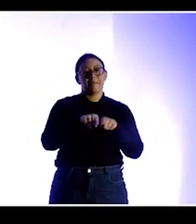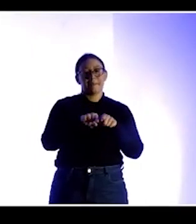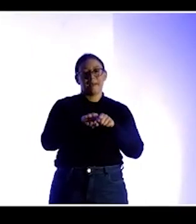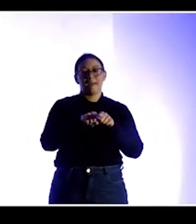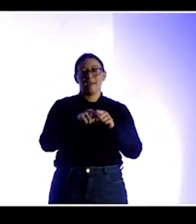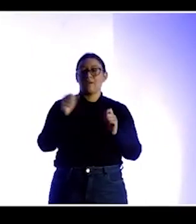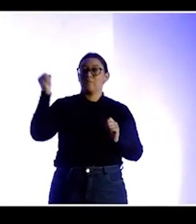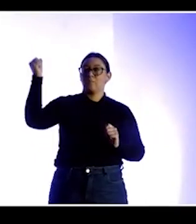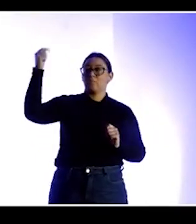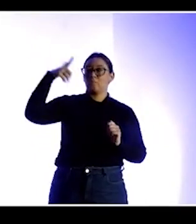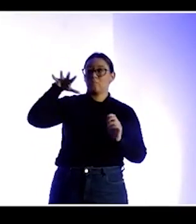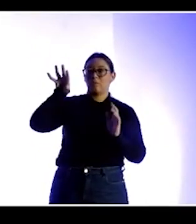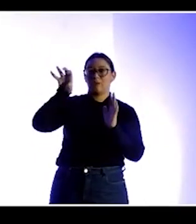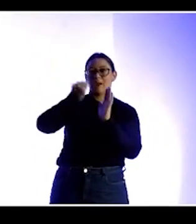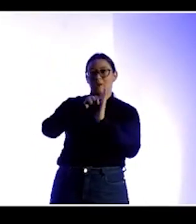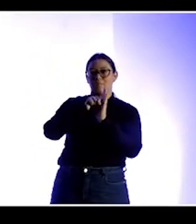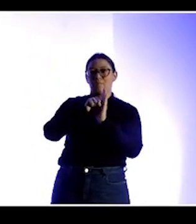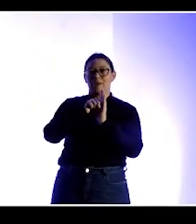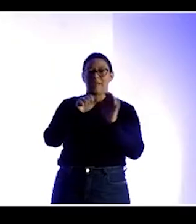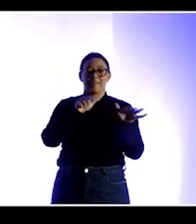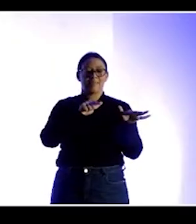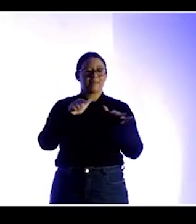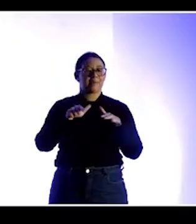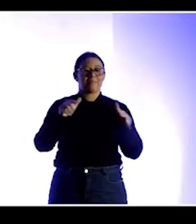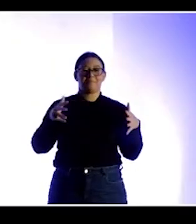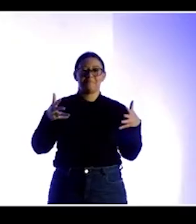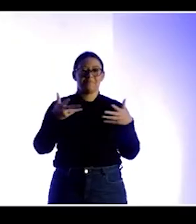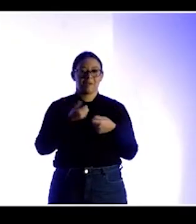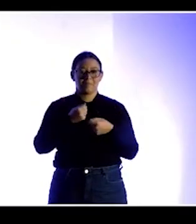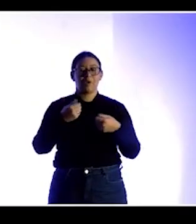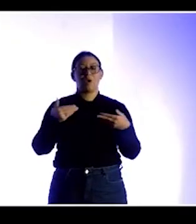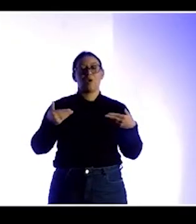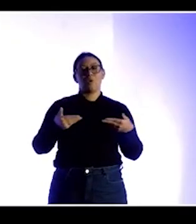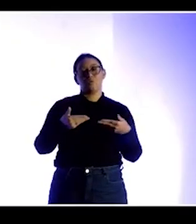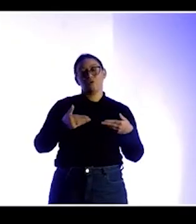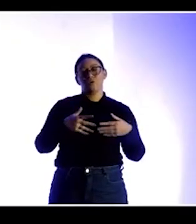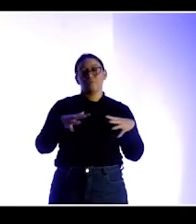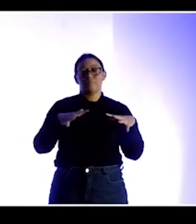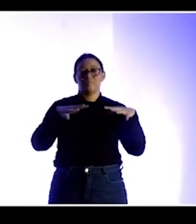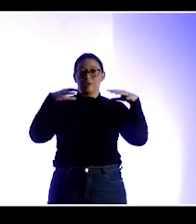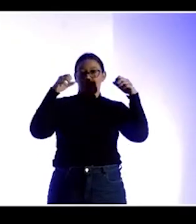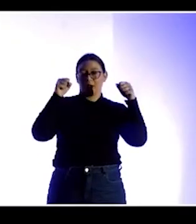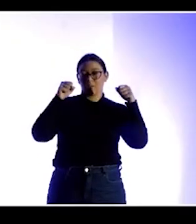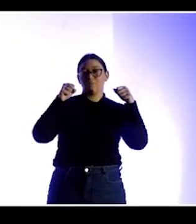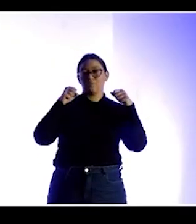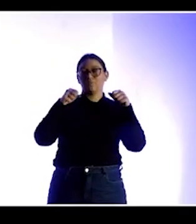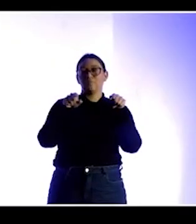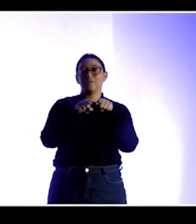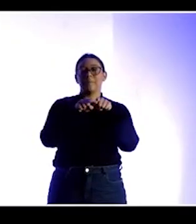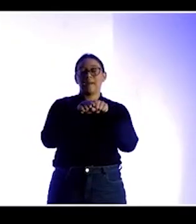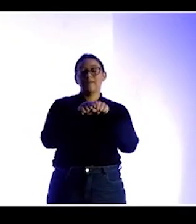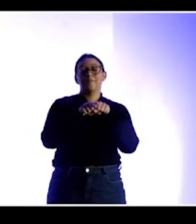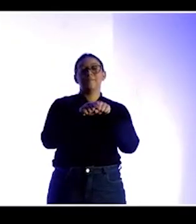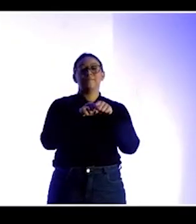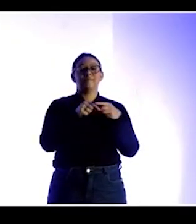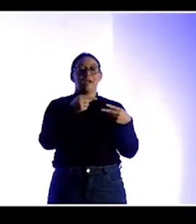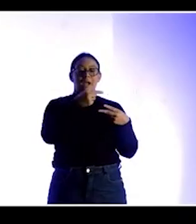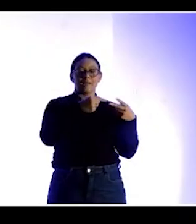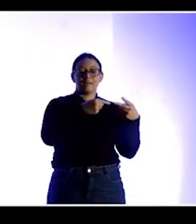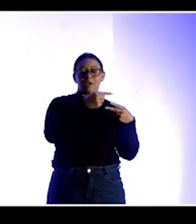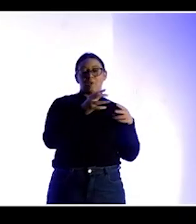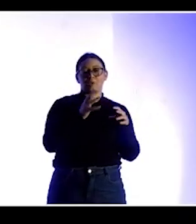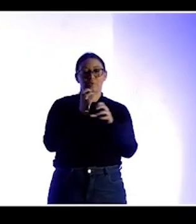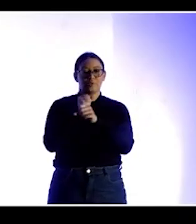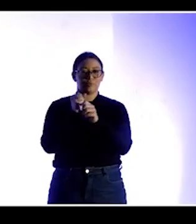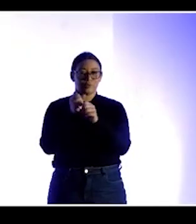A semana foi ótima. Ontem eu juntei água, hoje eu junto energia elétrica. Eu somo os dois, nos reatores de eletrólise